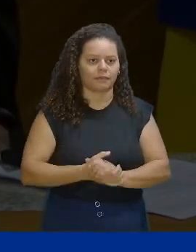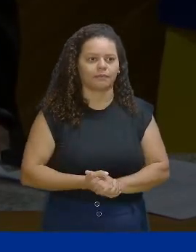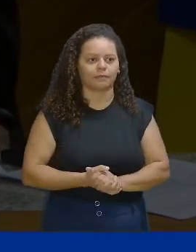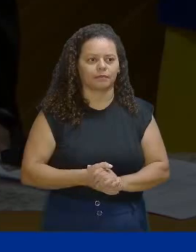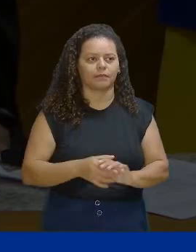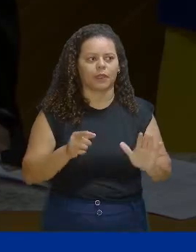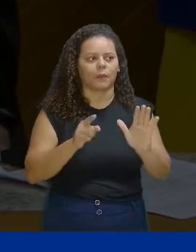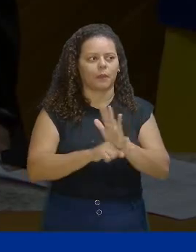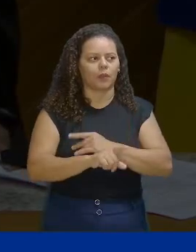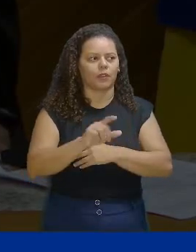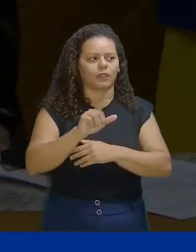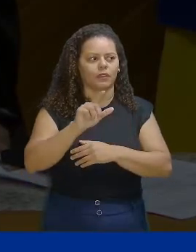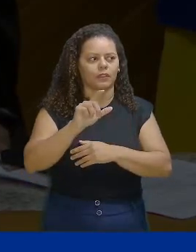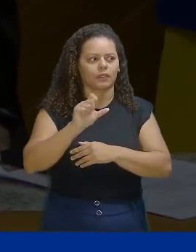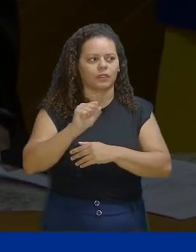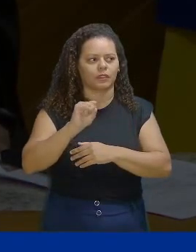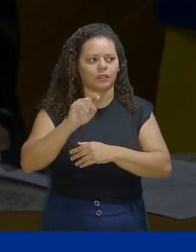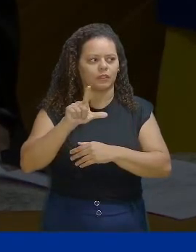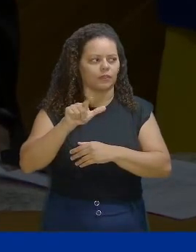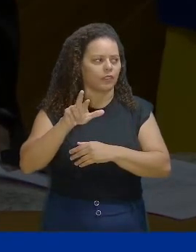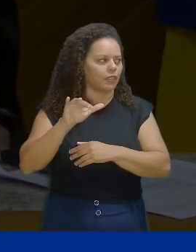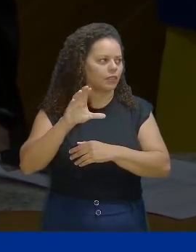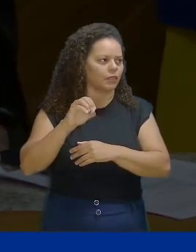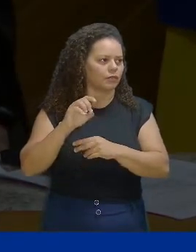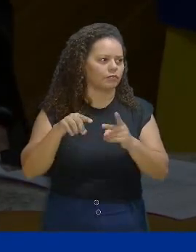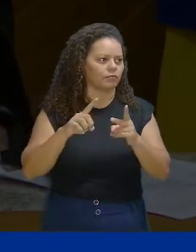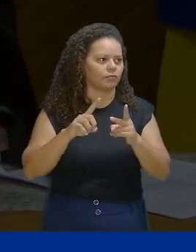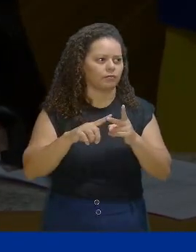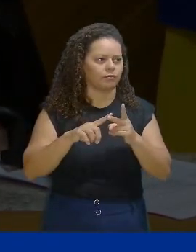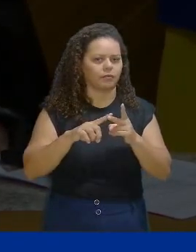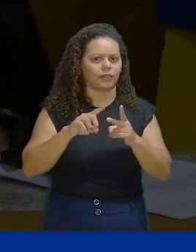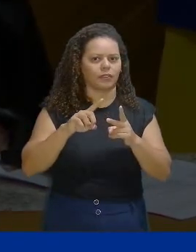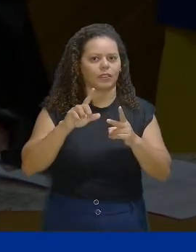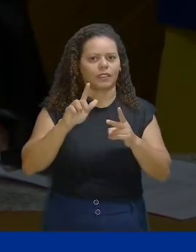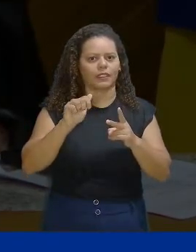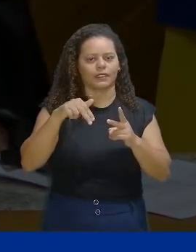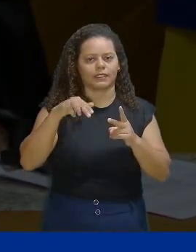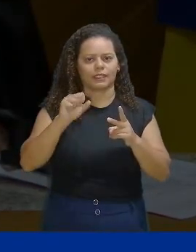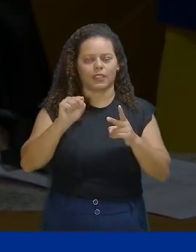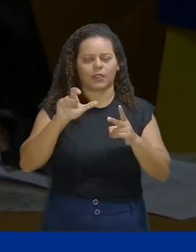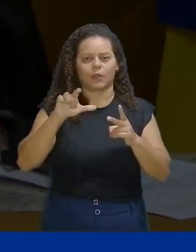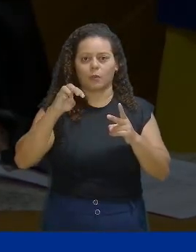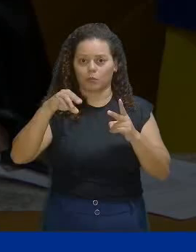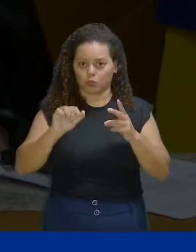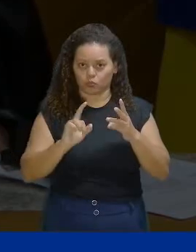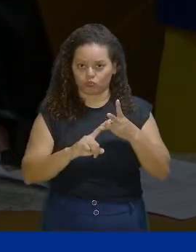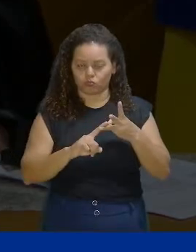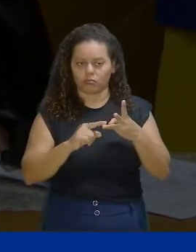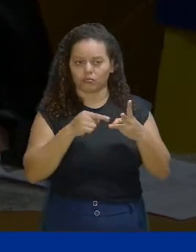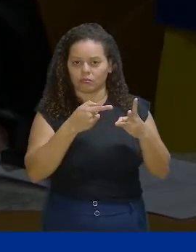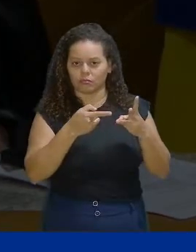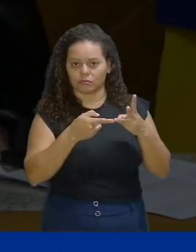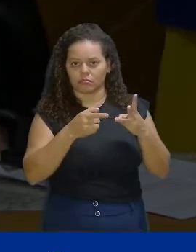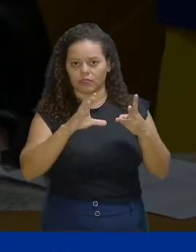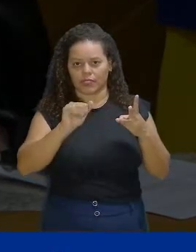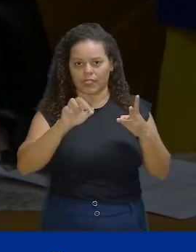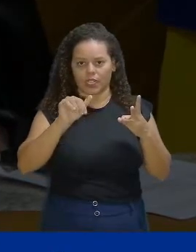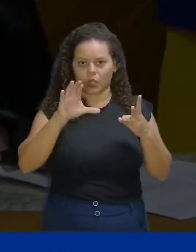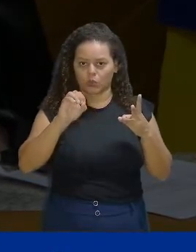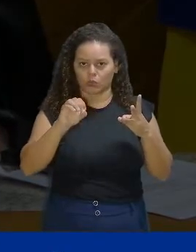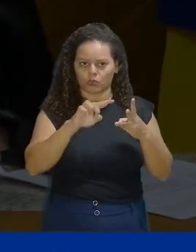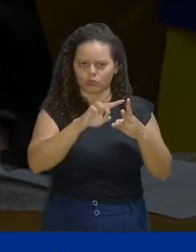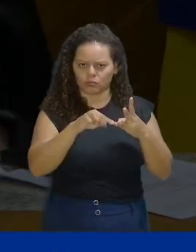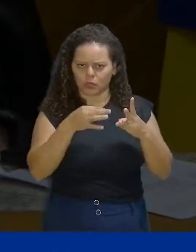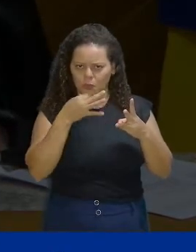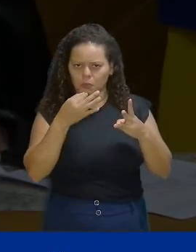Silvério? Juiz Anselmo, Senhor presidente. Juiz Anselmo Gonçalves? Também não tenho nenhum, senhor presidente. Juiz Carlos